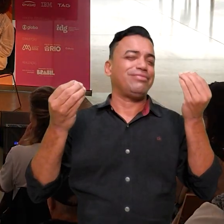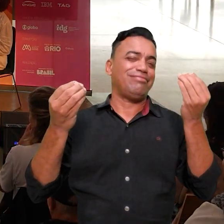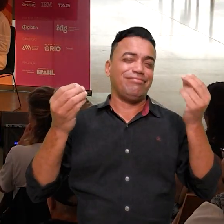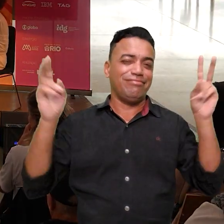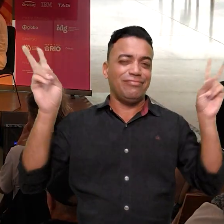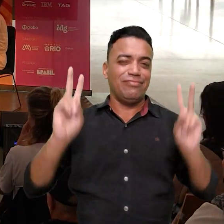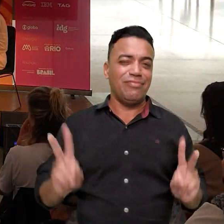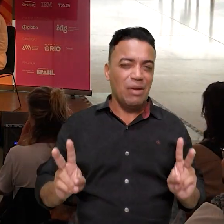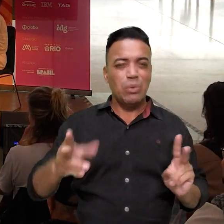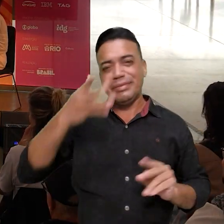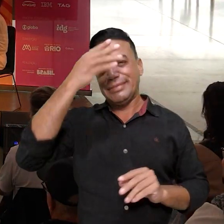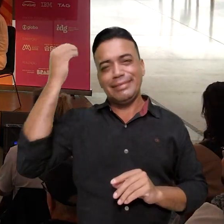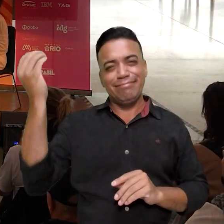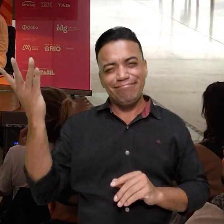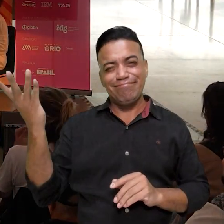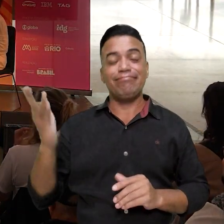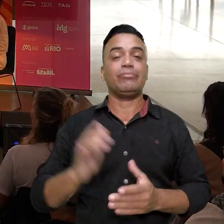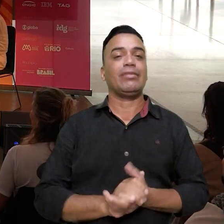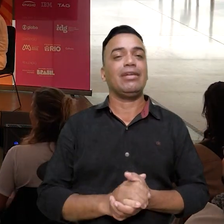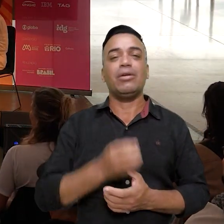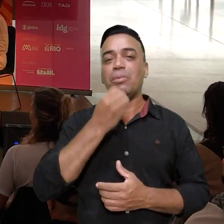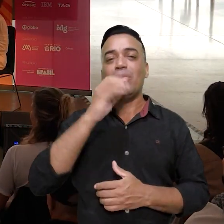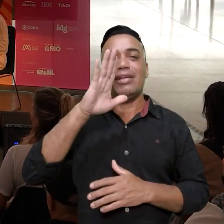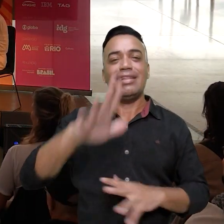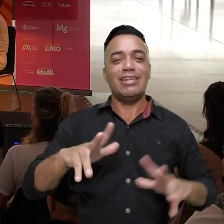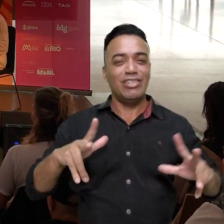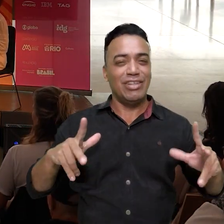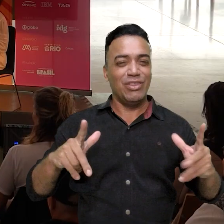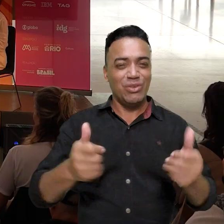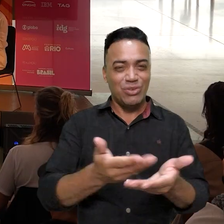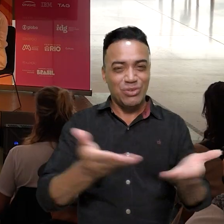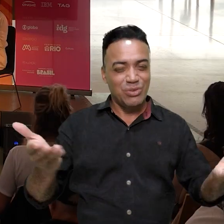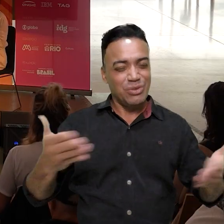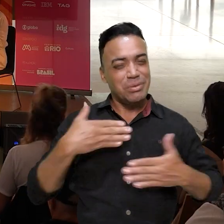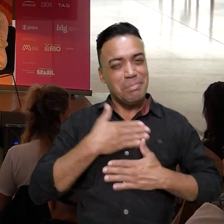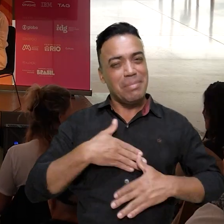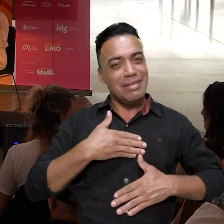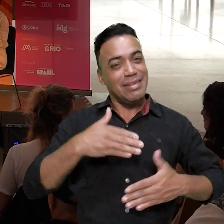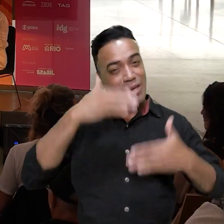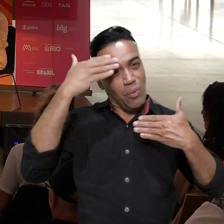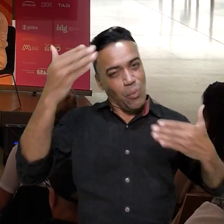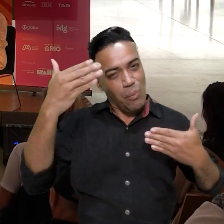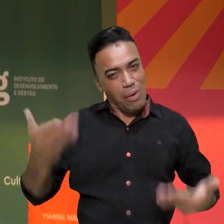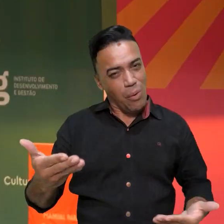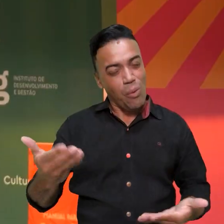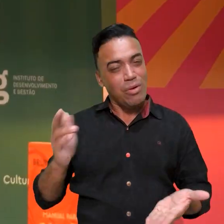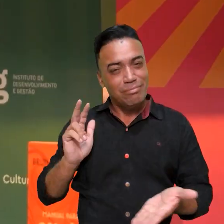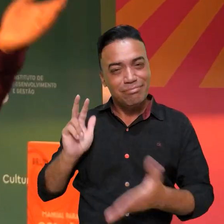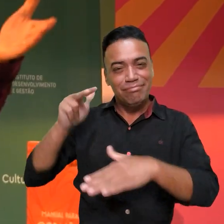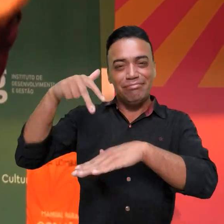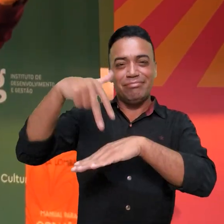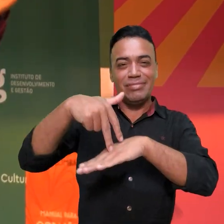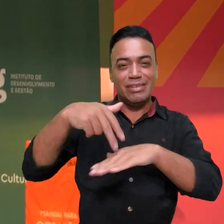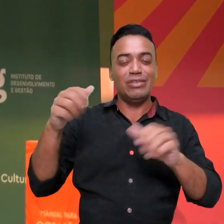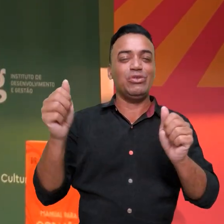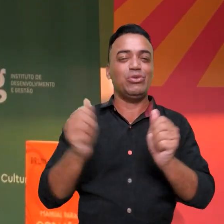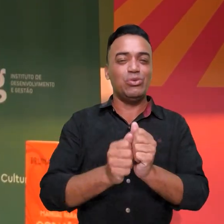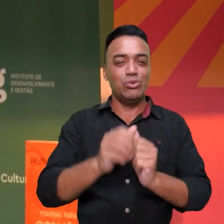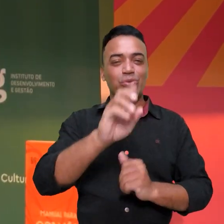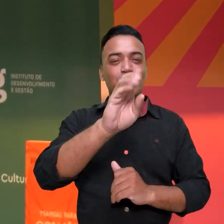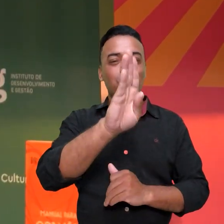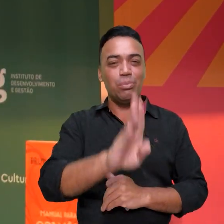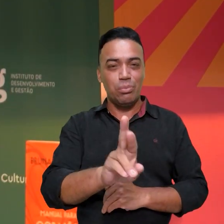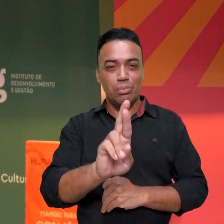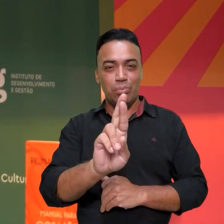Aidano. Bem, boa tarde a todos, todas, todos. Um prazer, uma honra estar aqui com a Bruna, com a